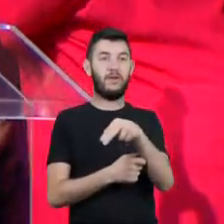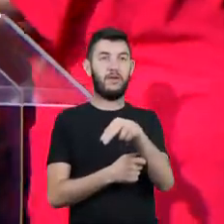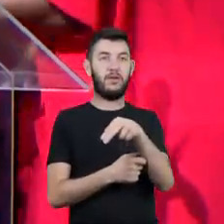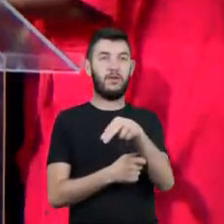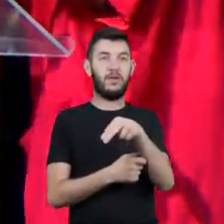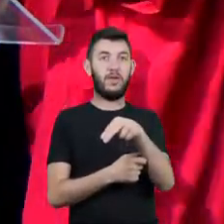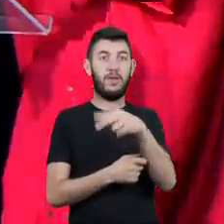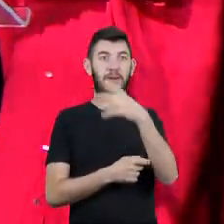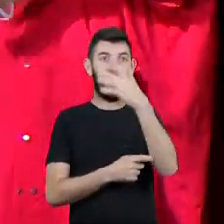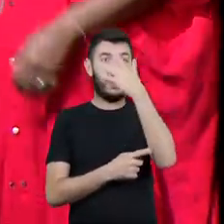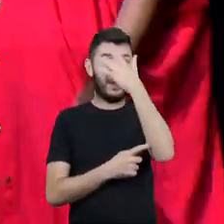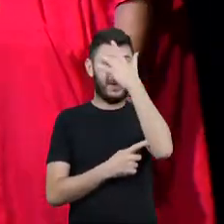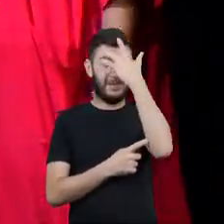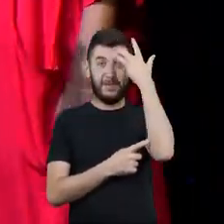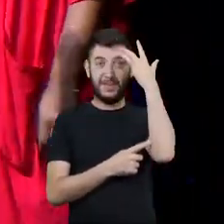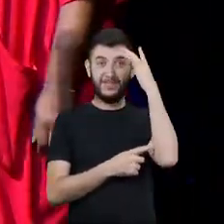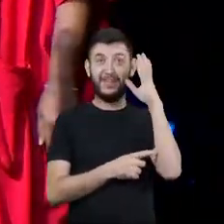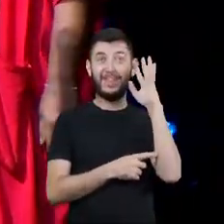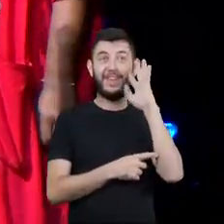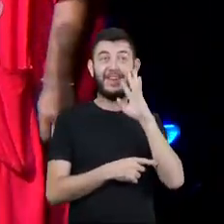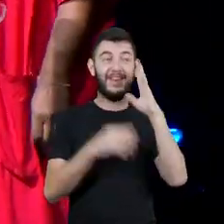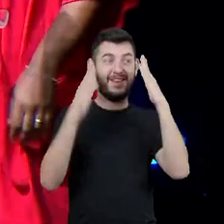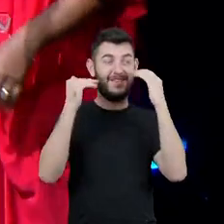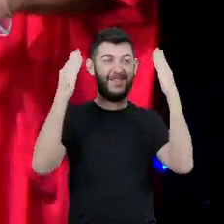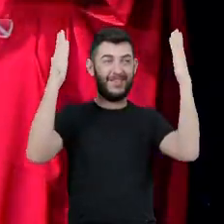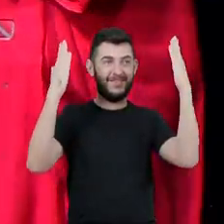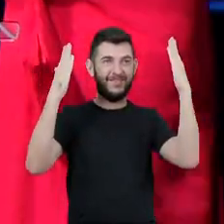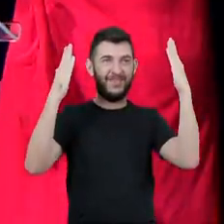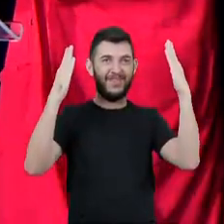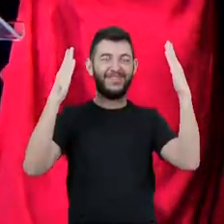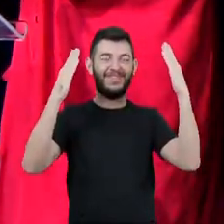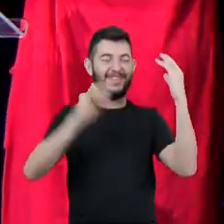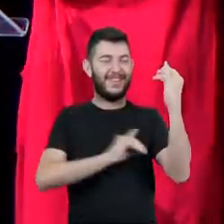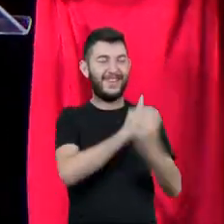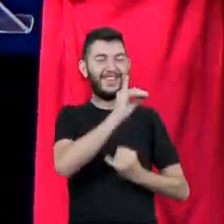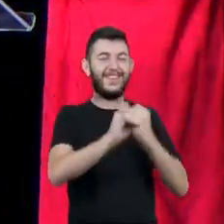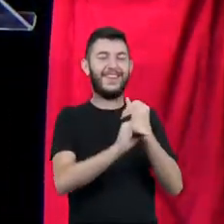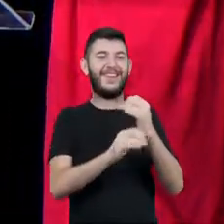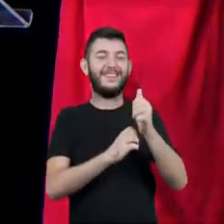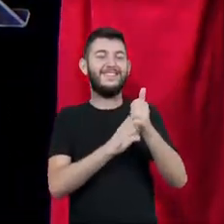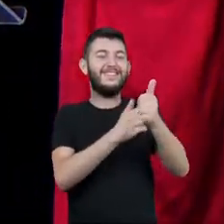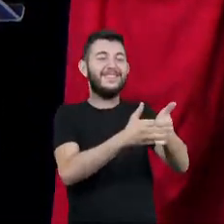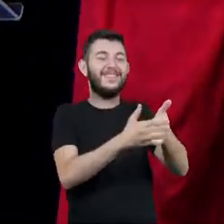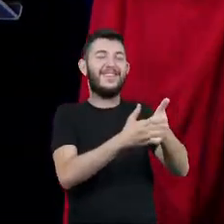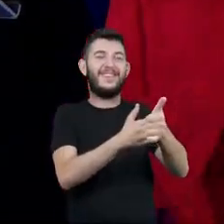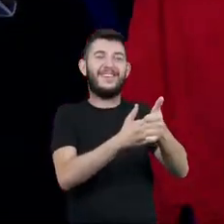da internet. Sigam o Ivan Barão, senhoras e senhores, maravilhoso. Sou muito fã.